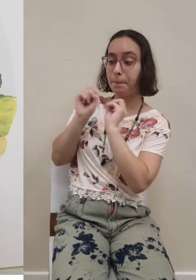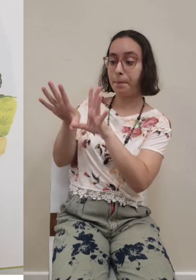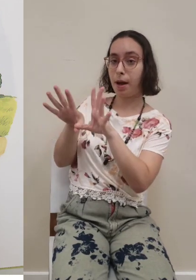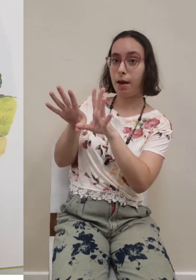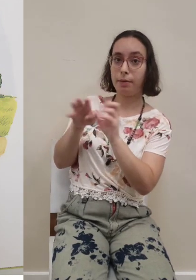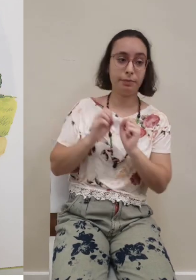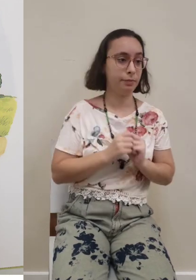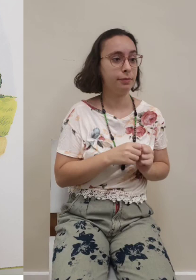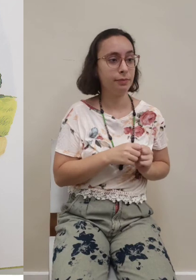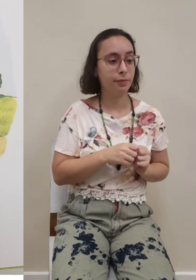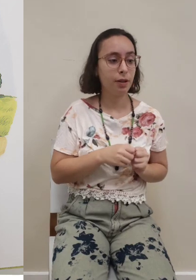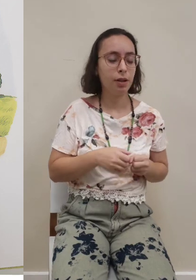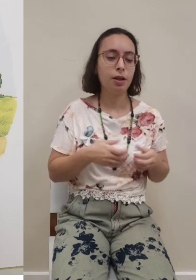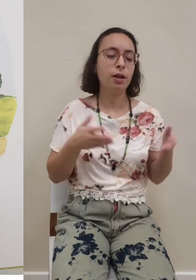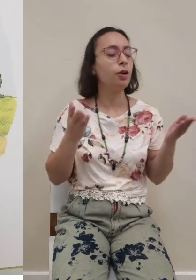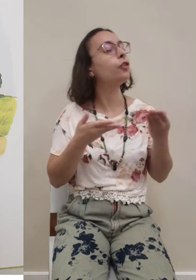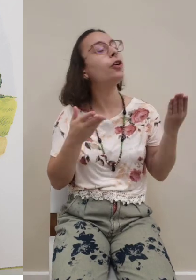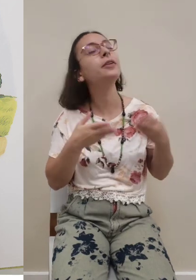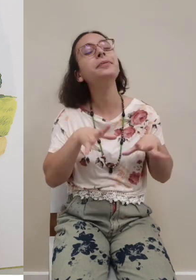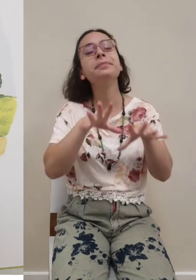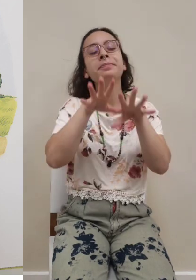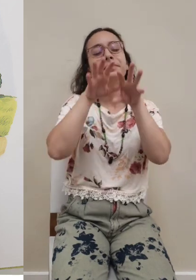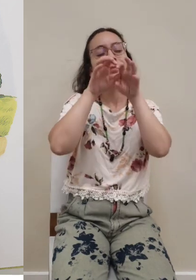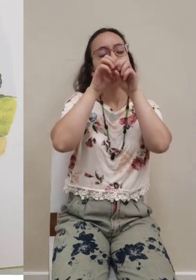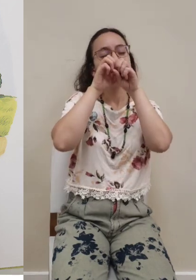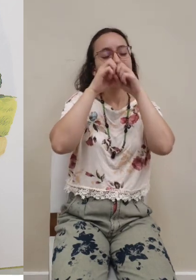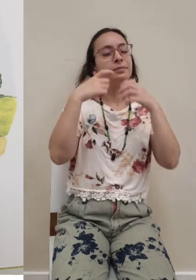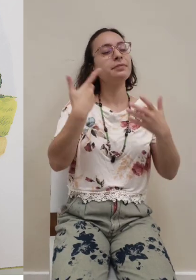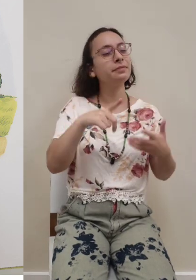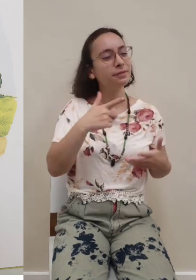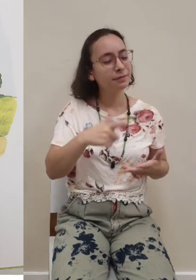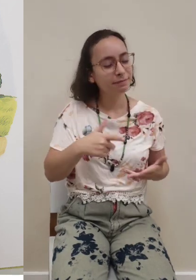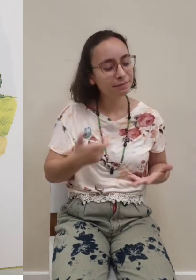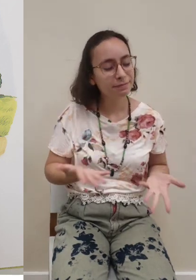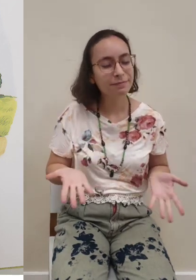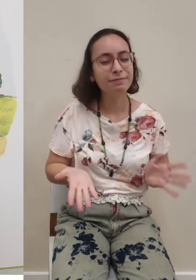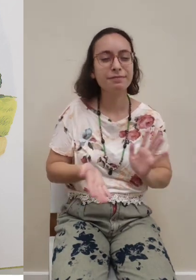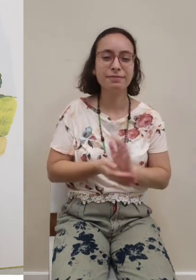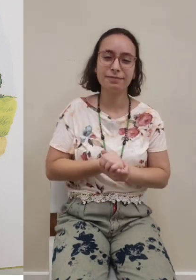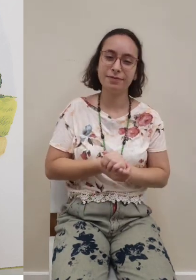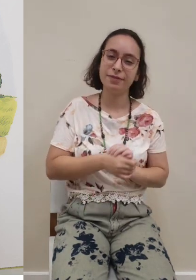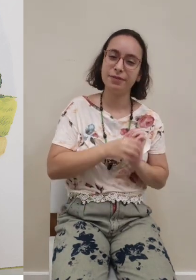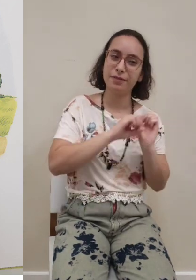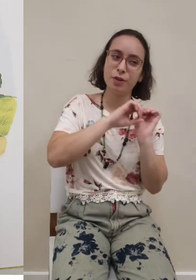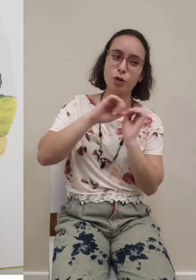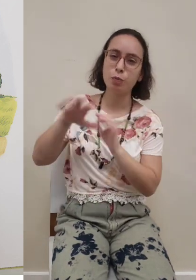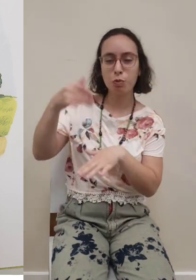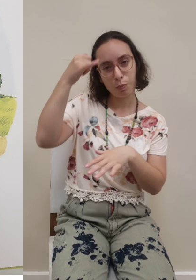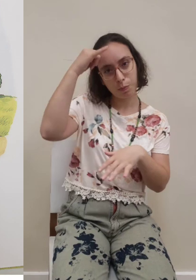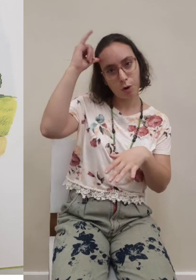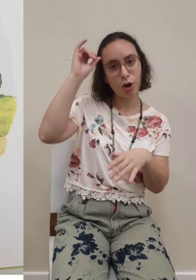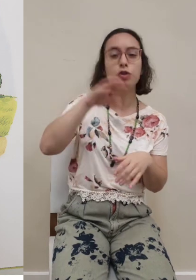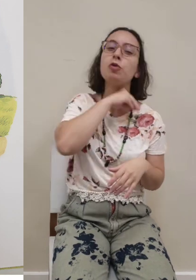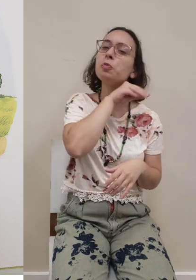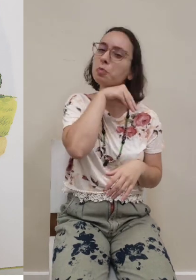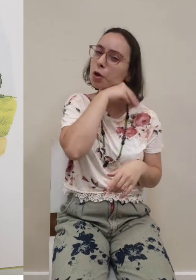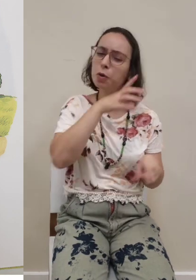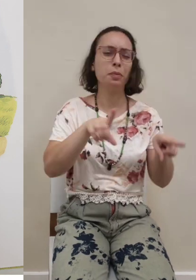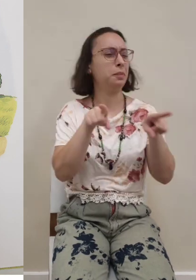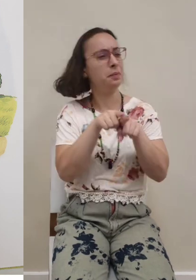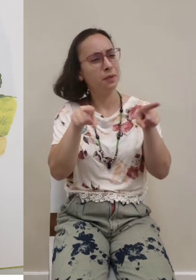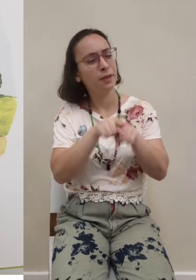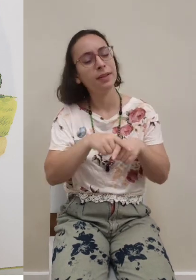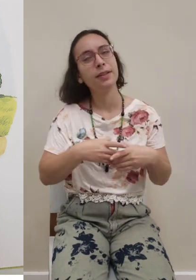janela. Agora já posso respirar de novo, disse ela. Pôs para fora o bode e o porco também.